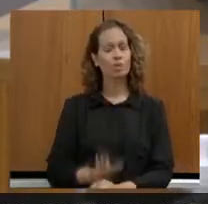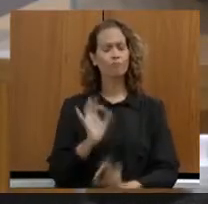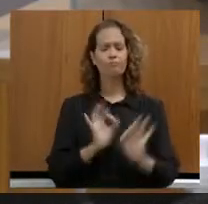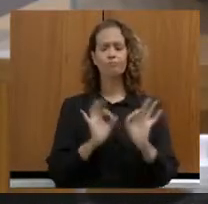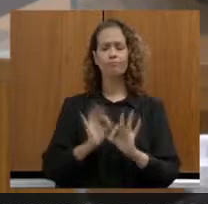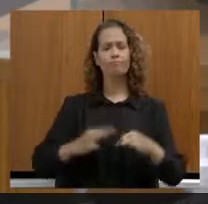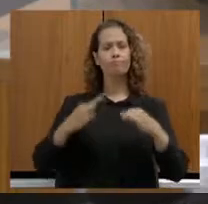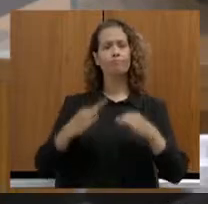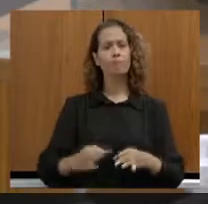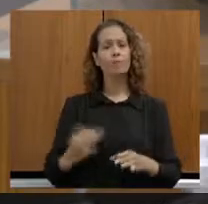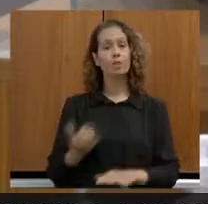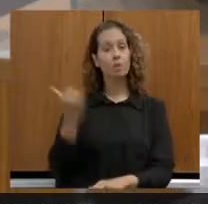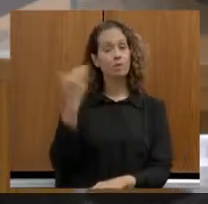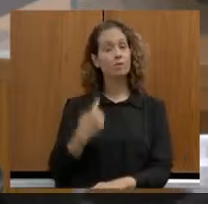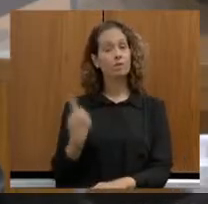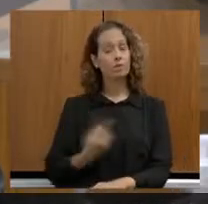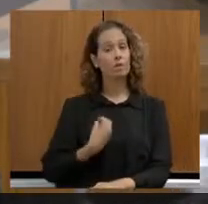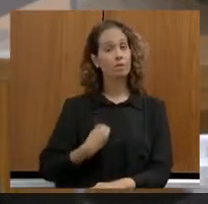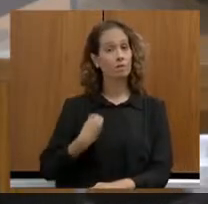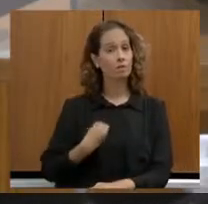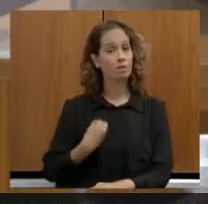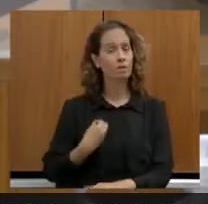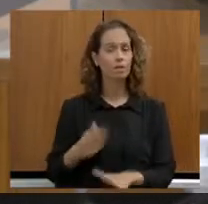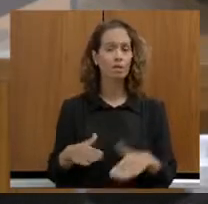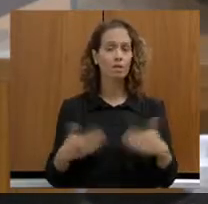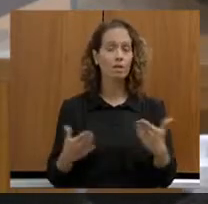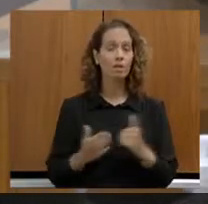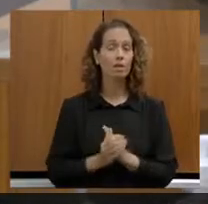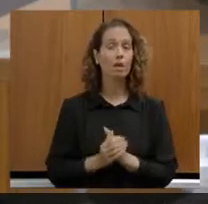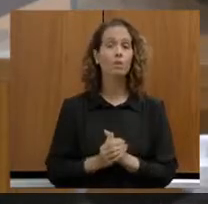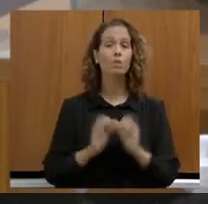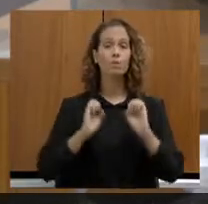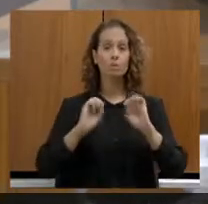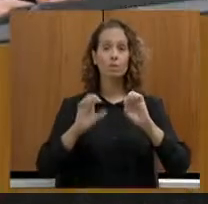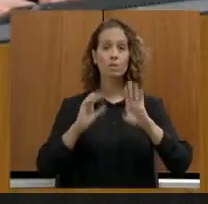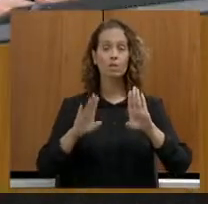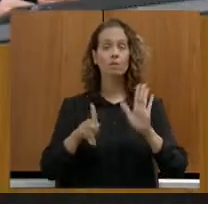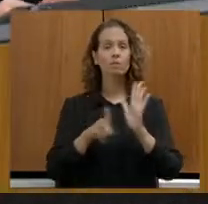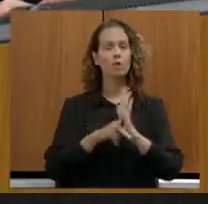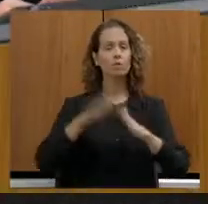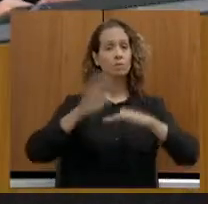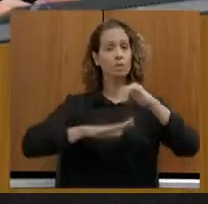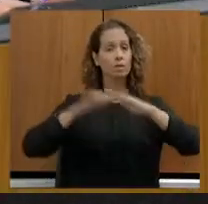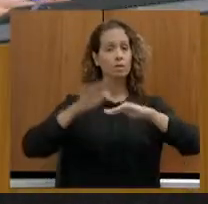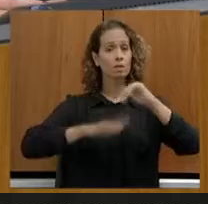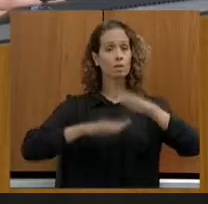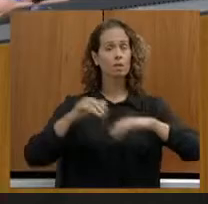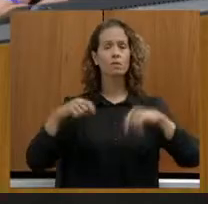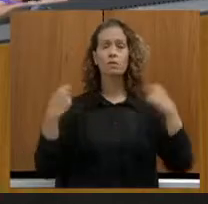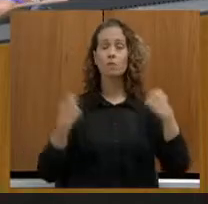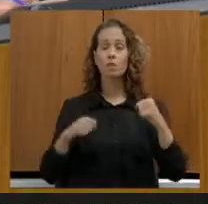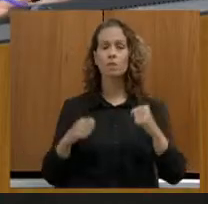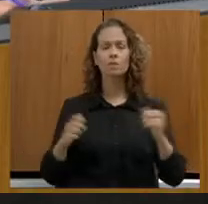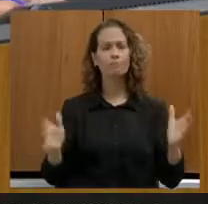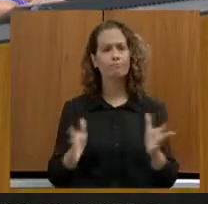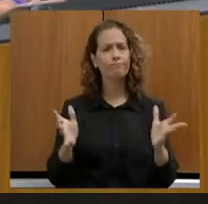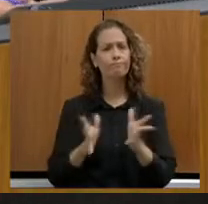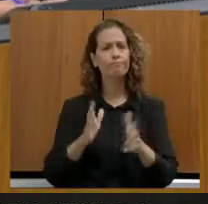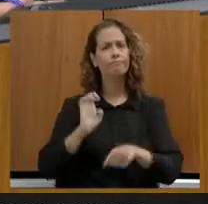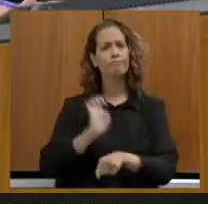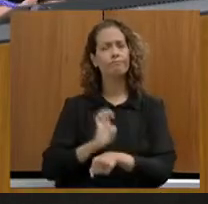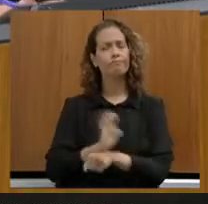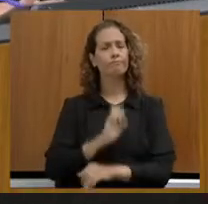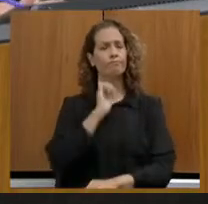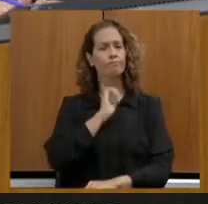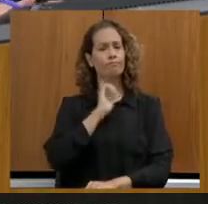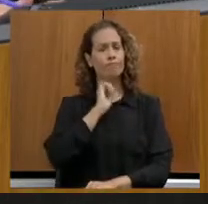importantíssimo na vida da gente então secretário o ensino profissionalizante procure incrementar e isso mais o estado de Minas